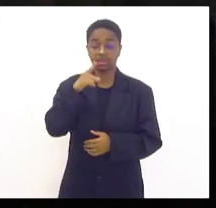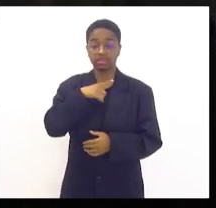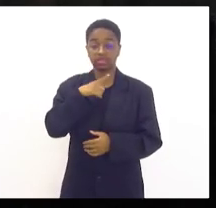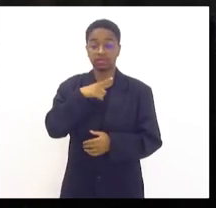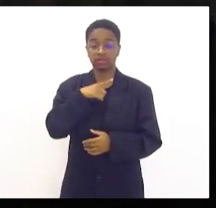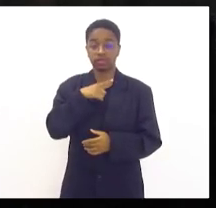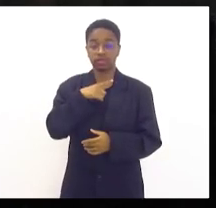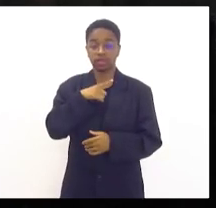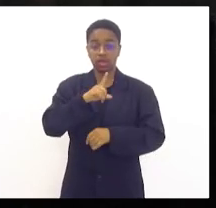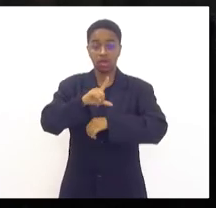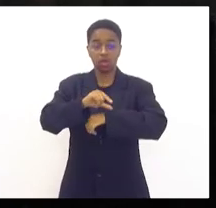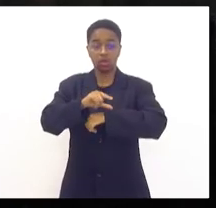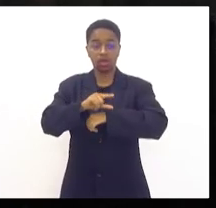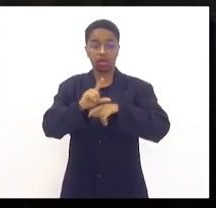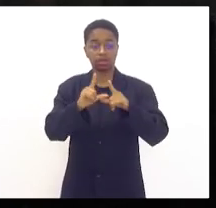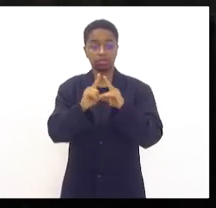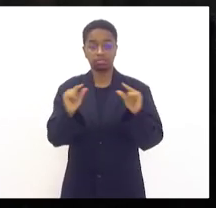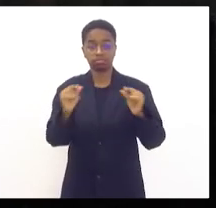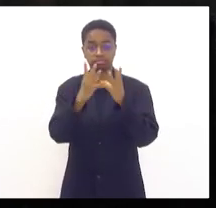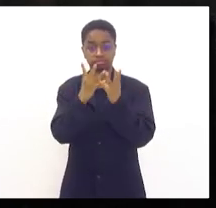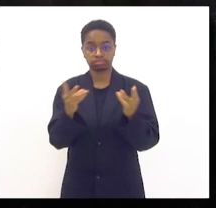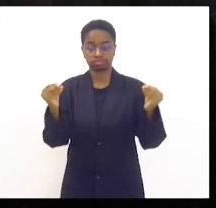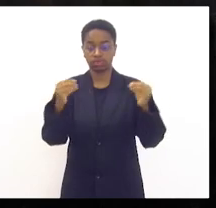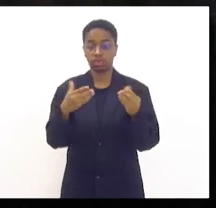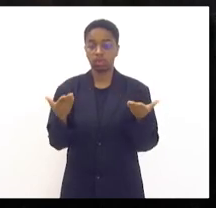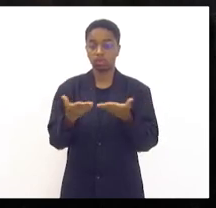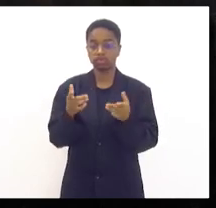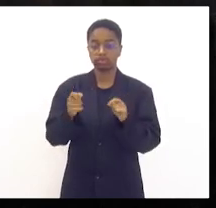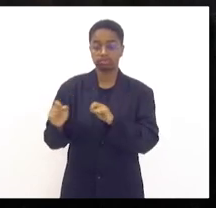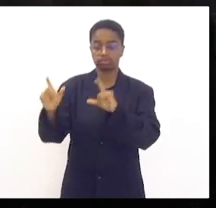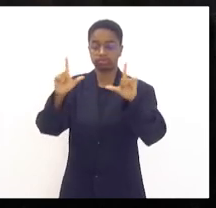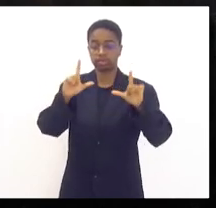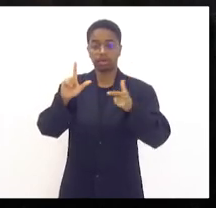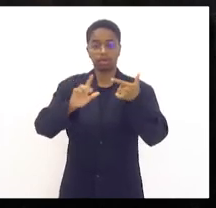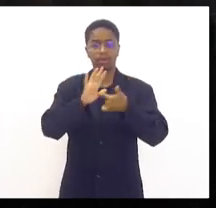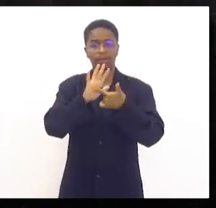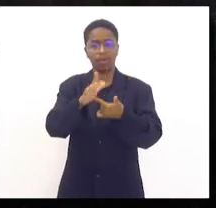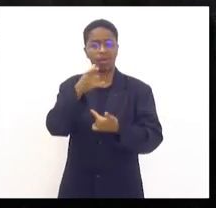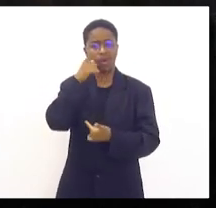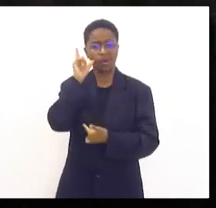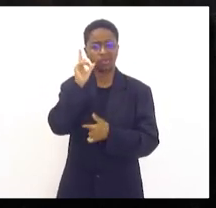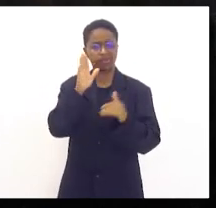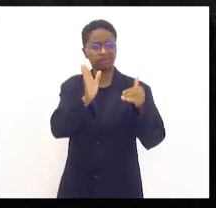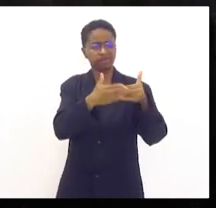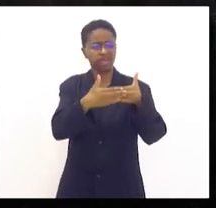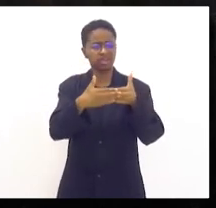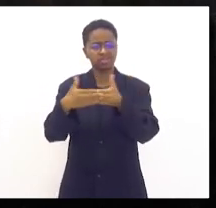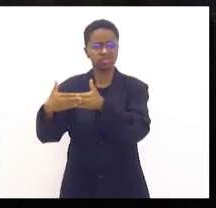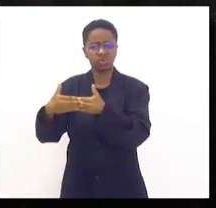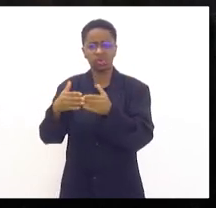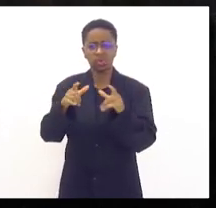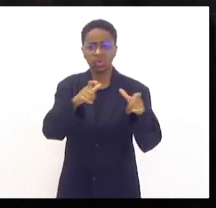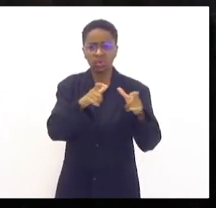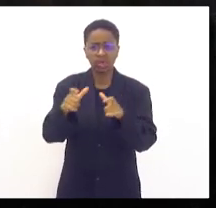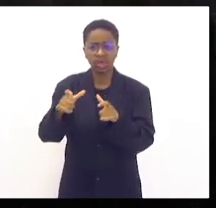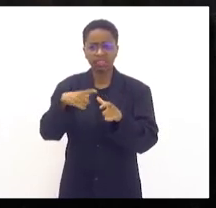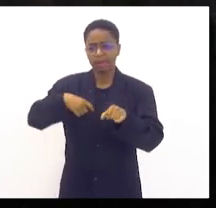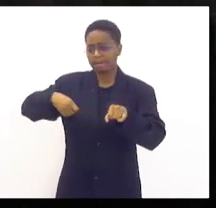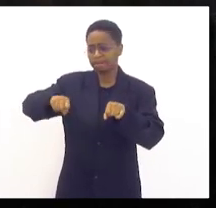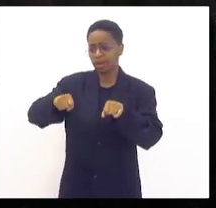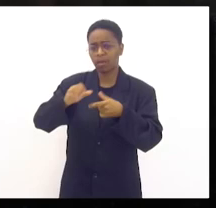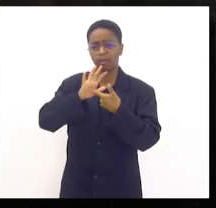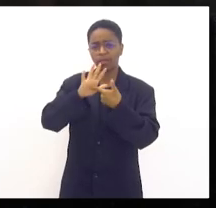recolher, nunca aconteceu isso. Hoje a gente ligou a televisão e, passando, ontem teve toque de recolher, passou uma moto que, a partir